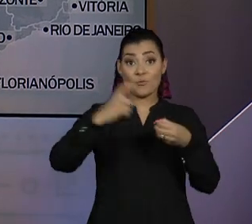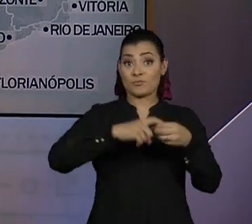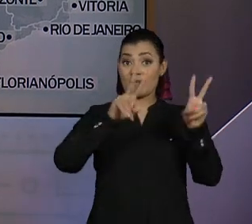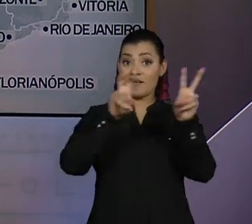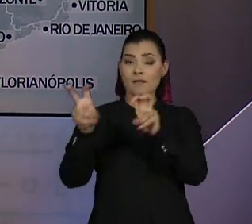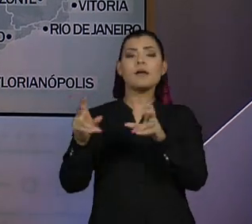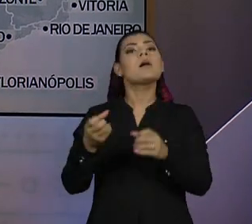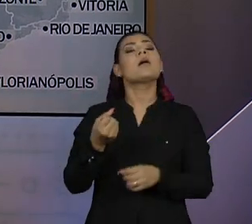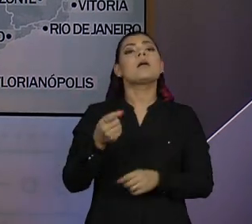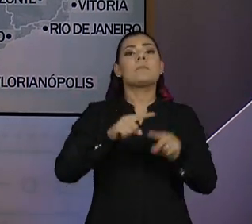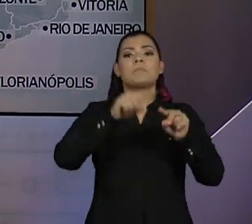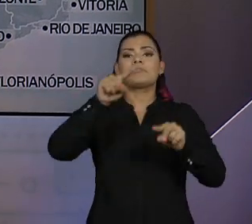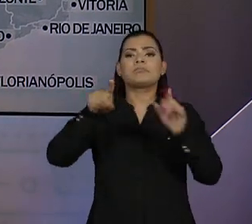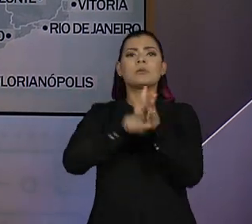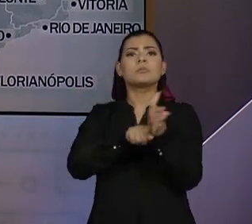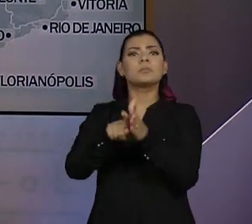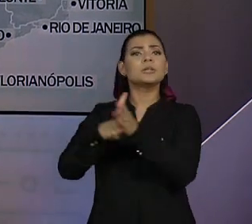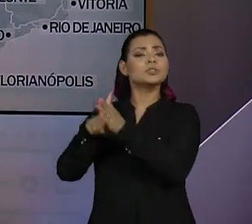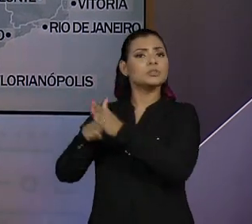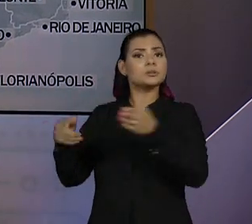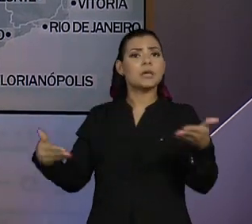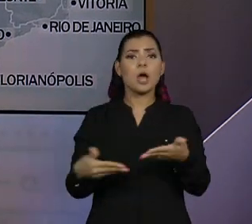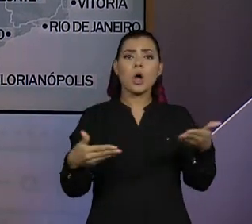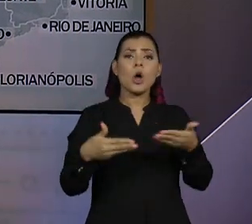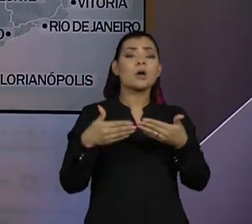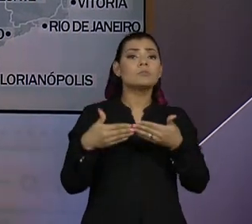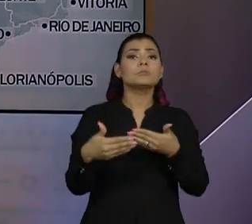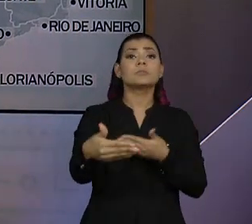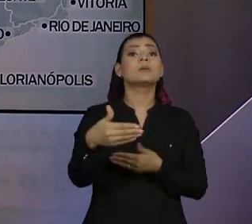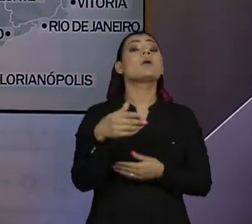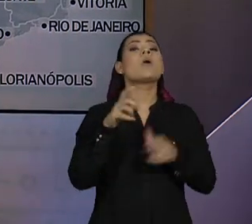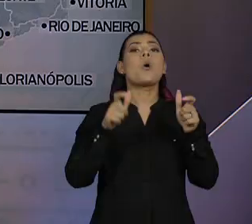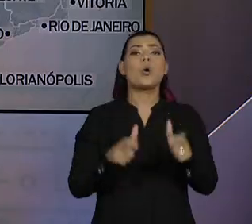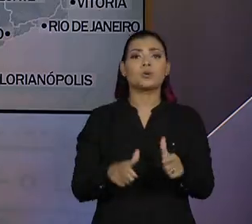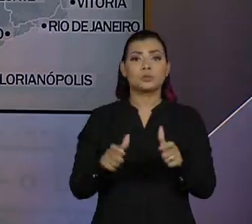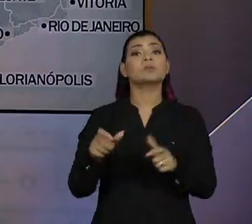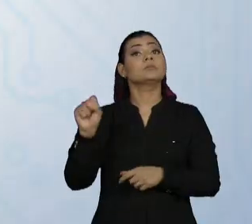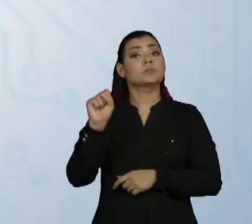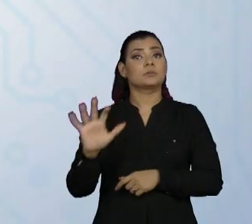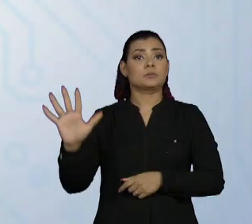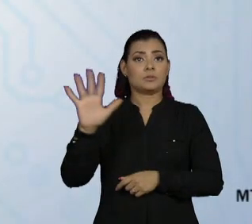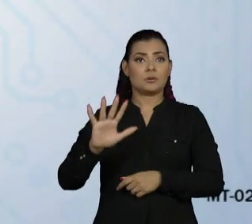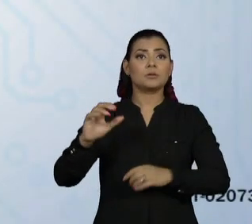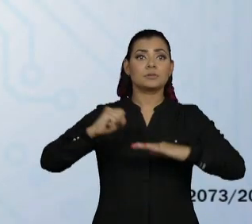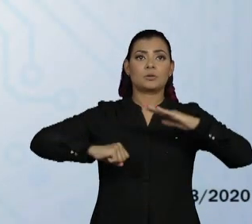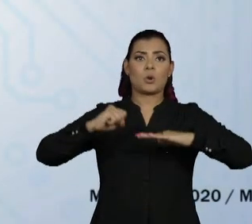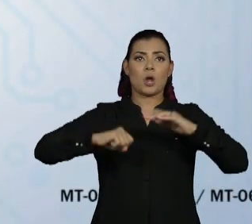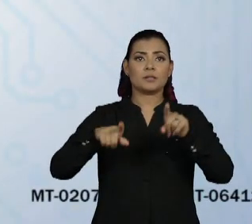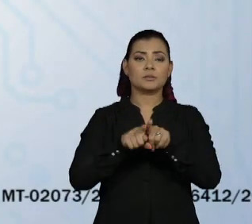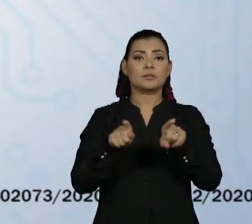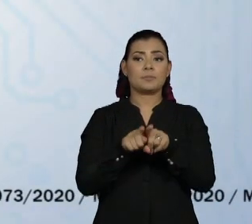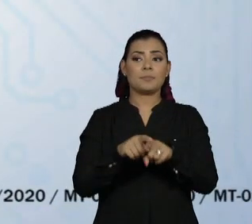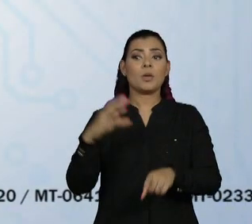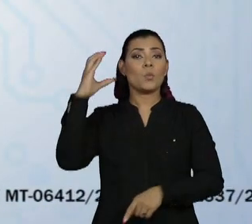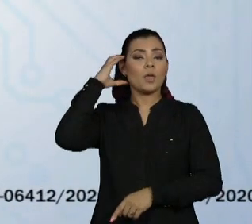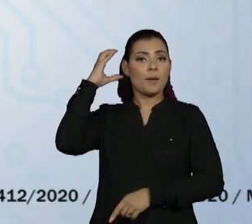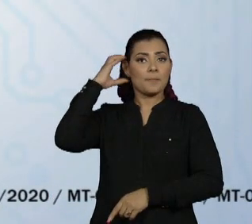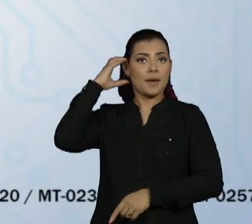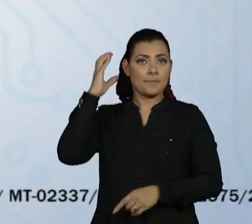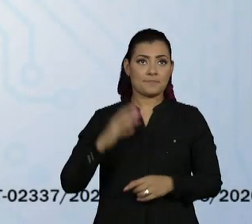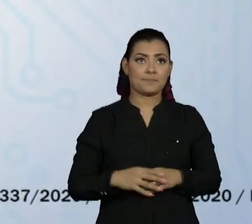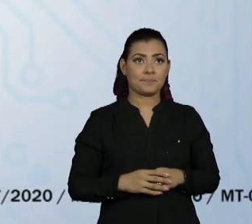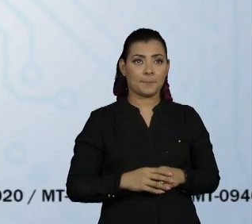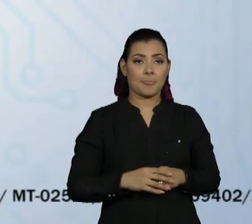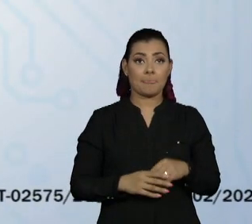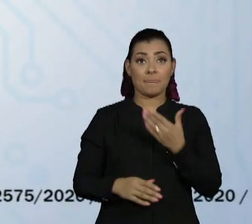aos números da pesquisa das pesquisas, começando pelo Centro-Oeste. Vamos ver a situação em Cuiabá? Em